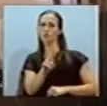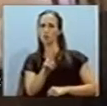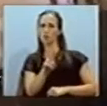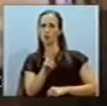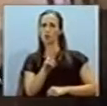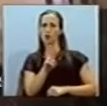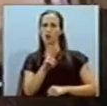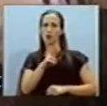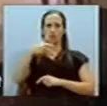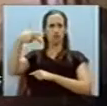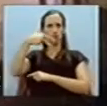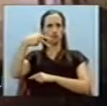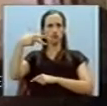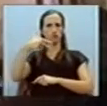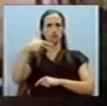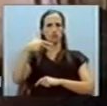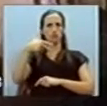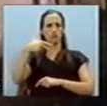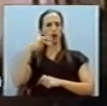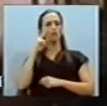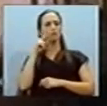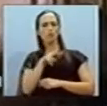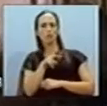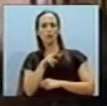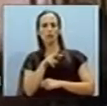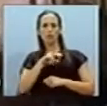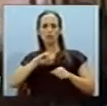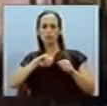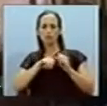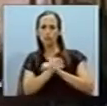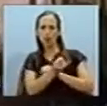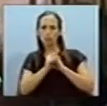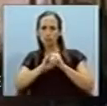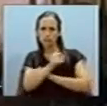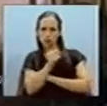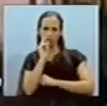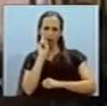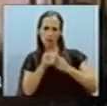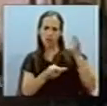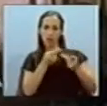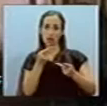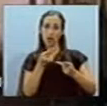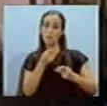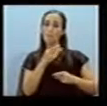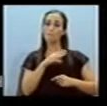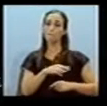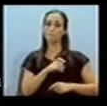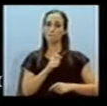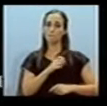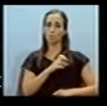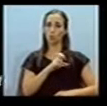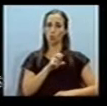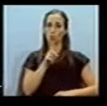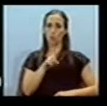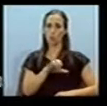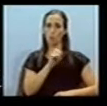Messenger, que esteve em Mercúrio, tiveram a analisar as crateras, precisamente, que estão bem presentes em Mercúrio. Mercúrio é quase muito parecido com a Lua. E, portanto,